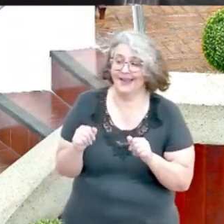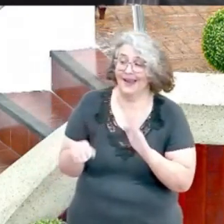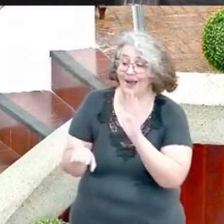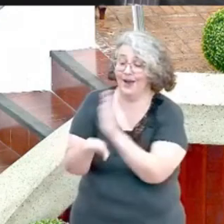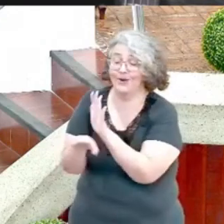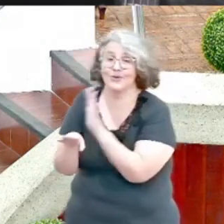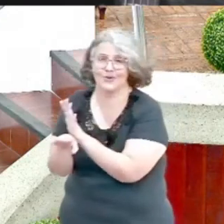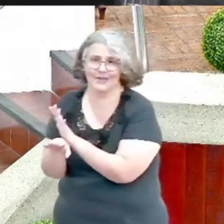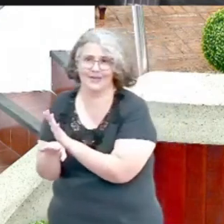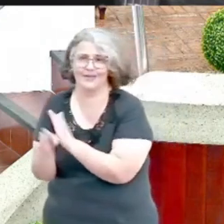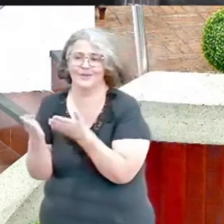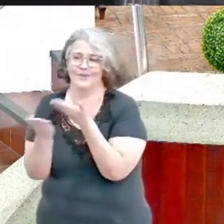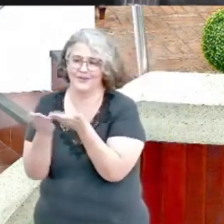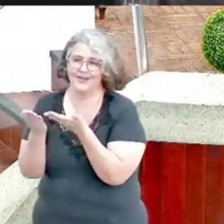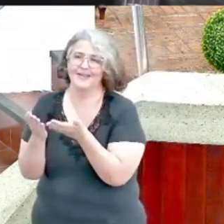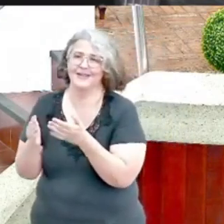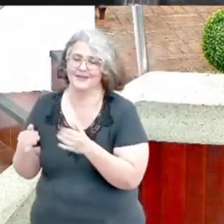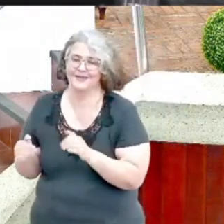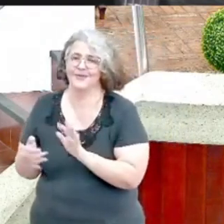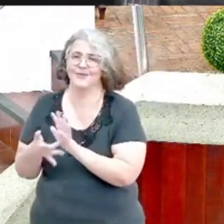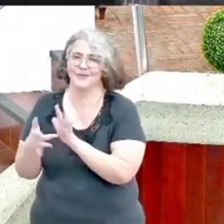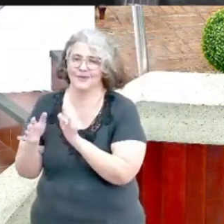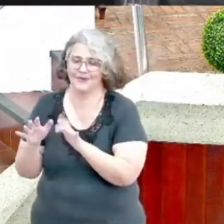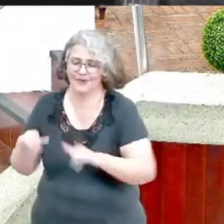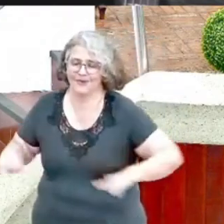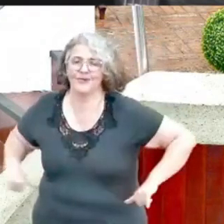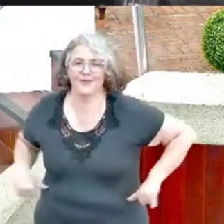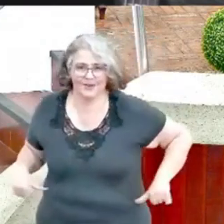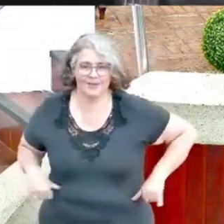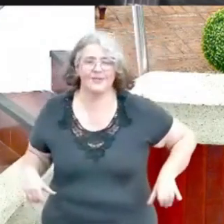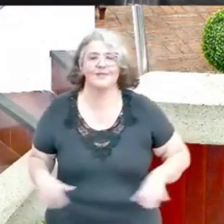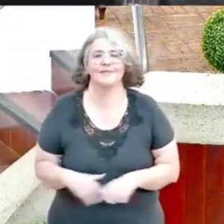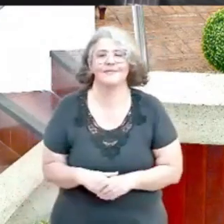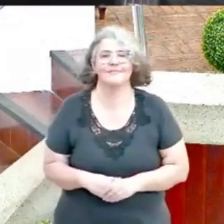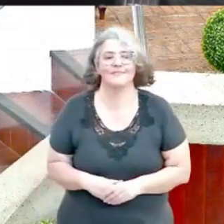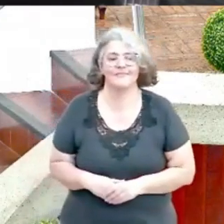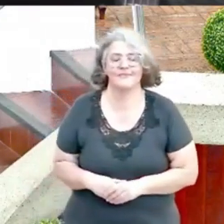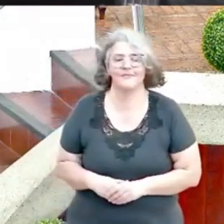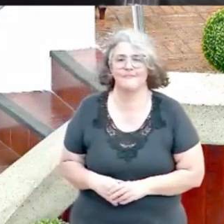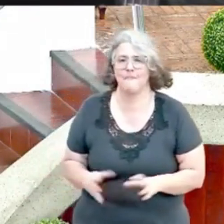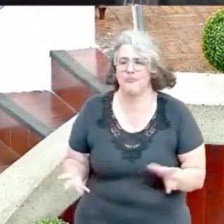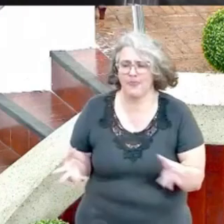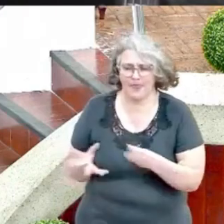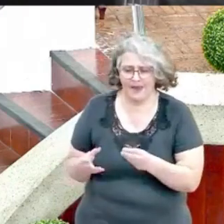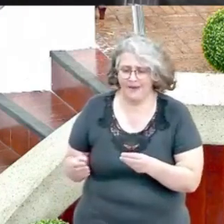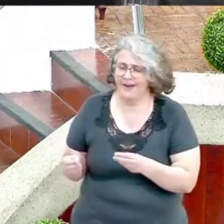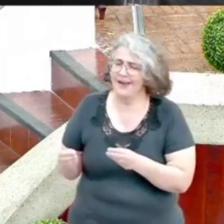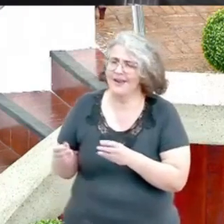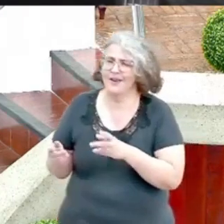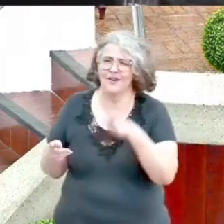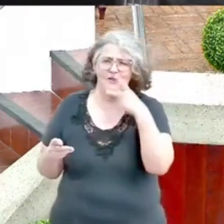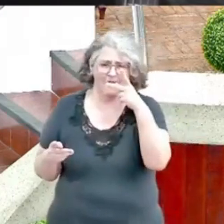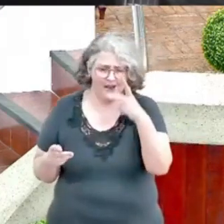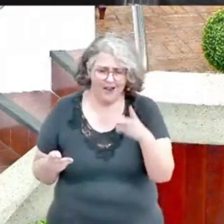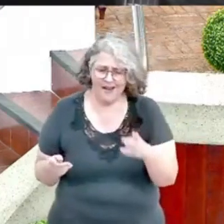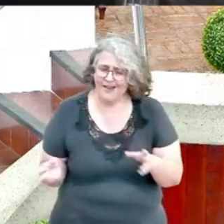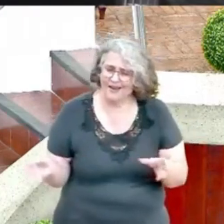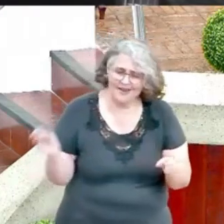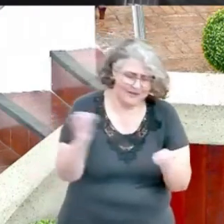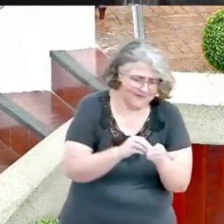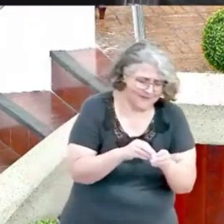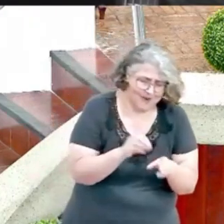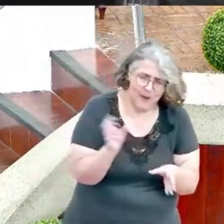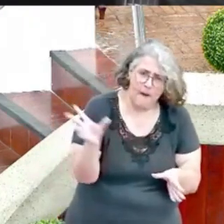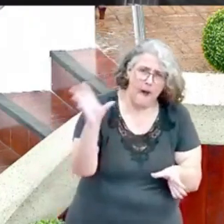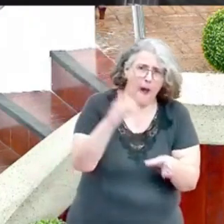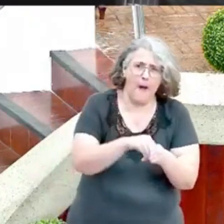de Isaías 42, Isaías 49, Isaías 65 e aplica diversas vezes a ele mesmo.